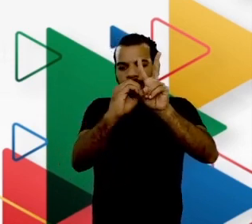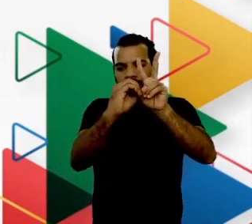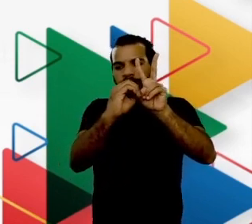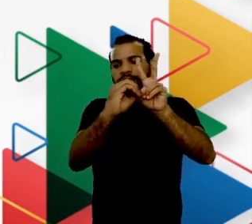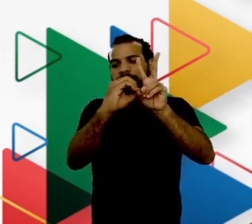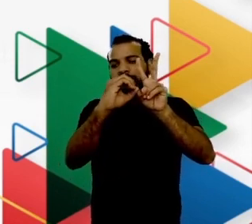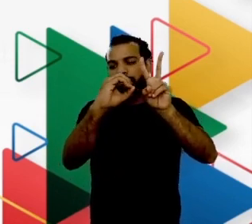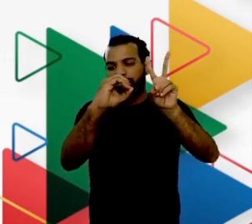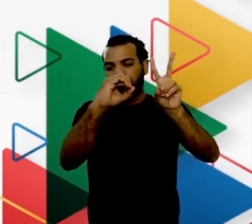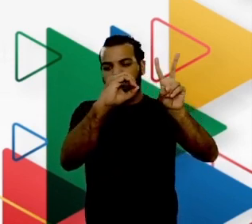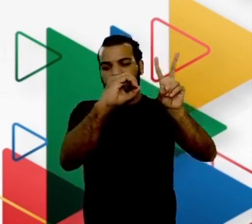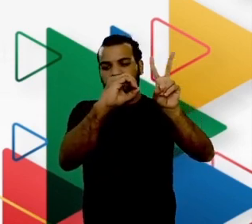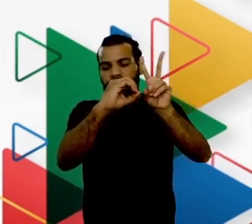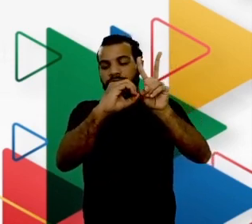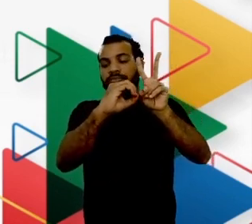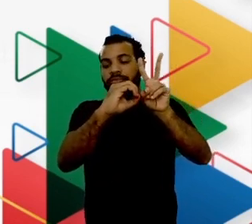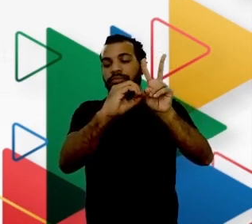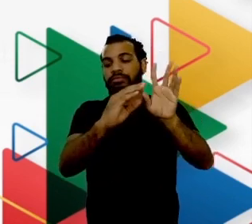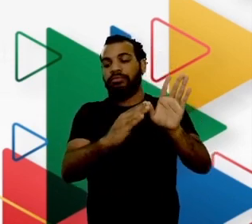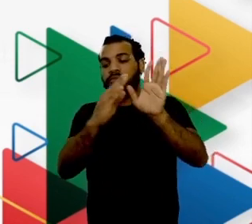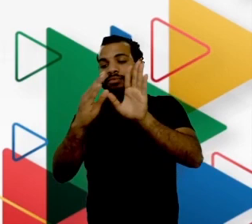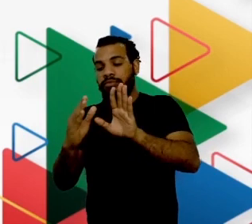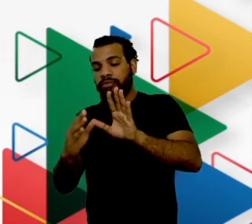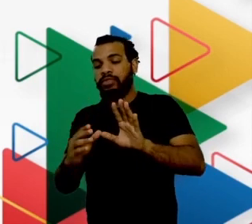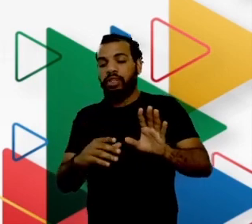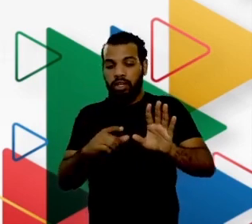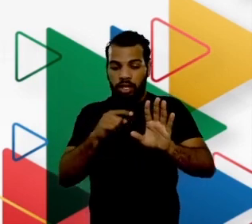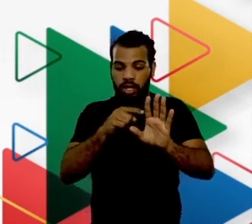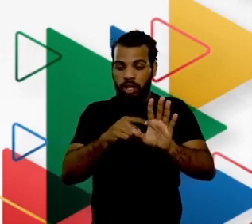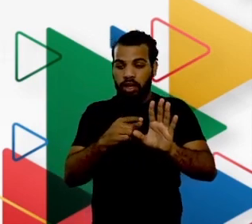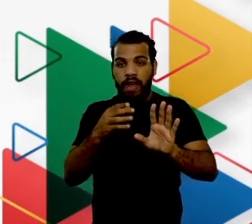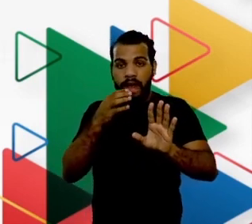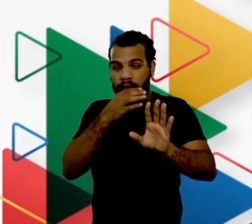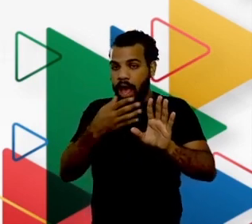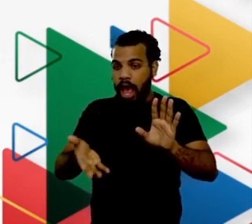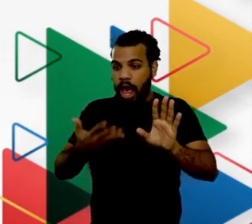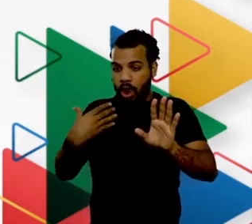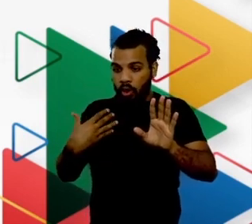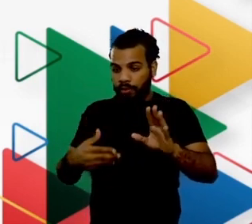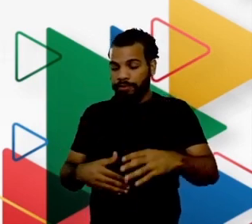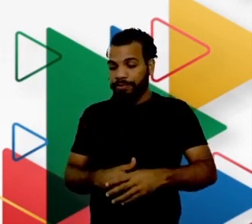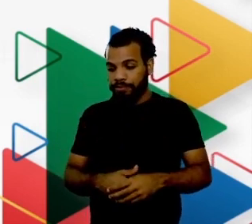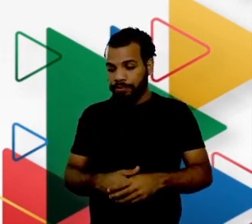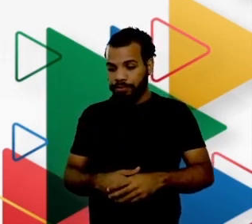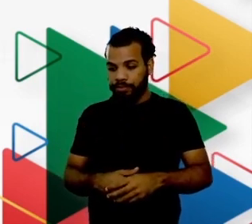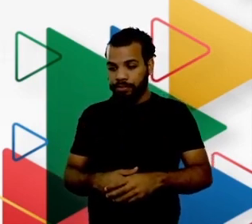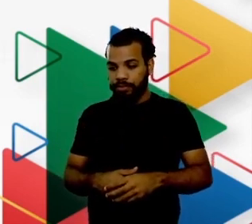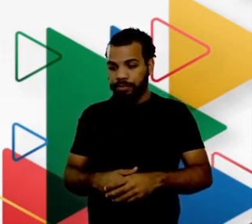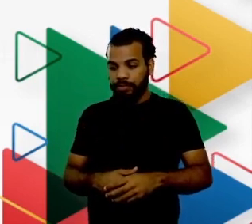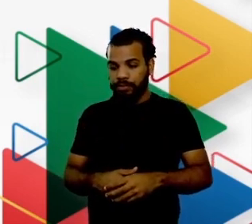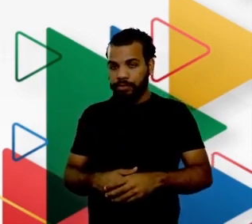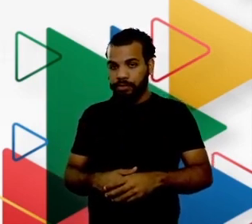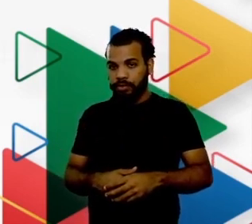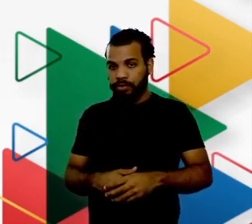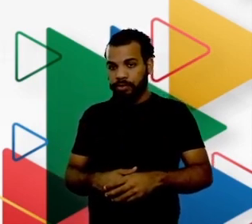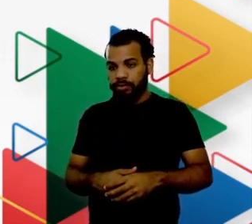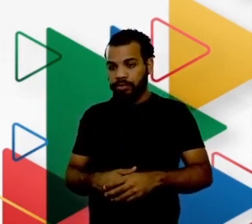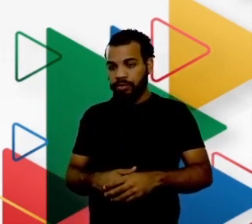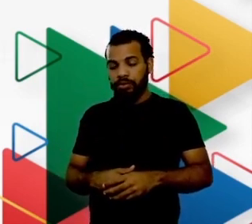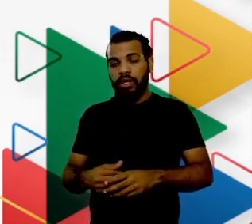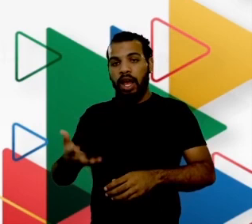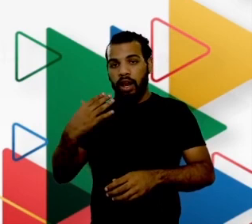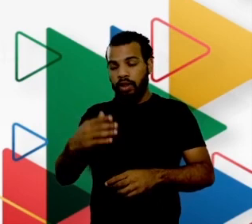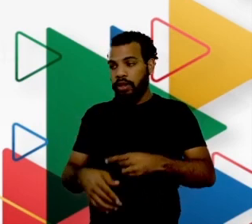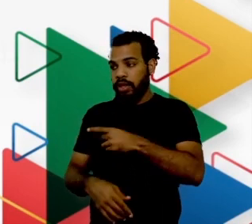volume inicial do líquido. Aí você forneceu calor. Quando você fornece calor, em geral, o líquido dilata